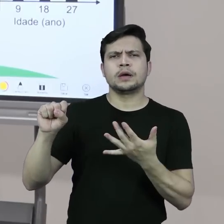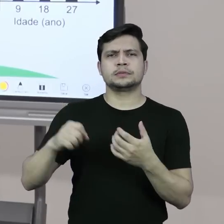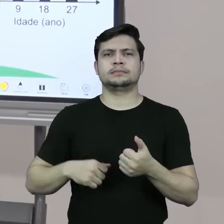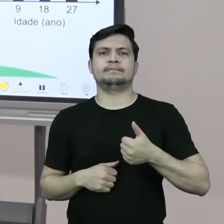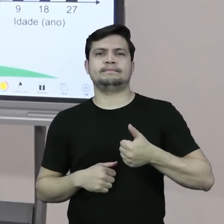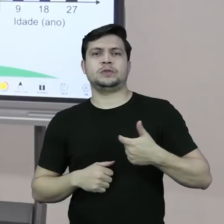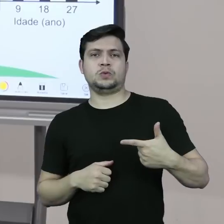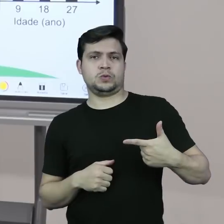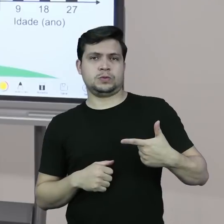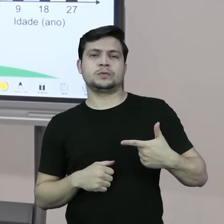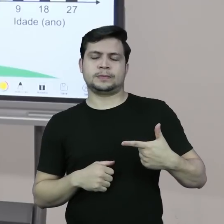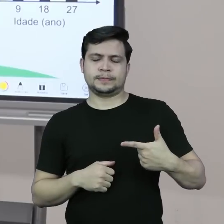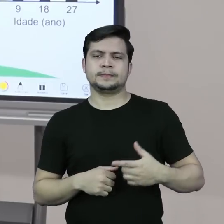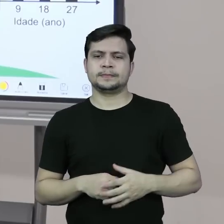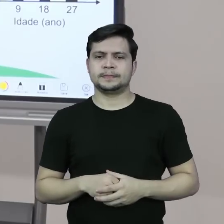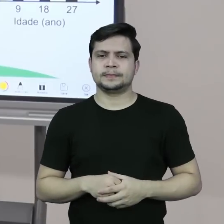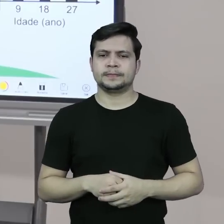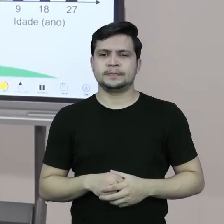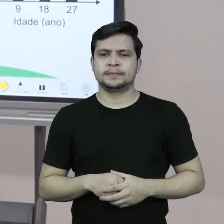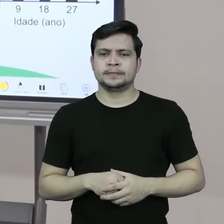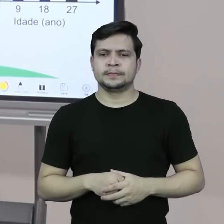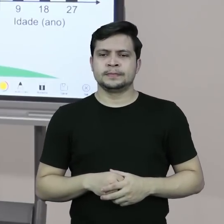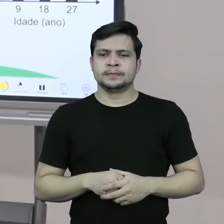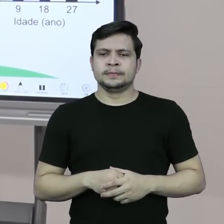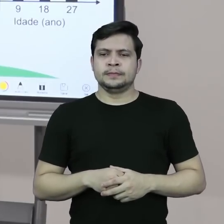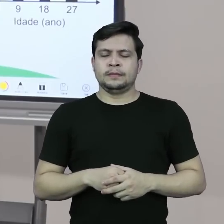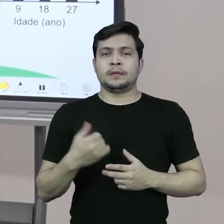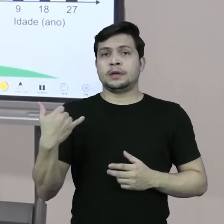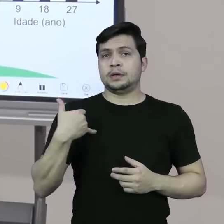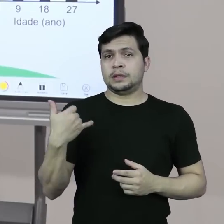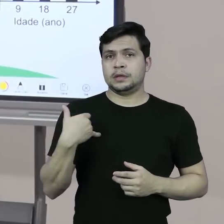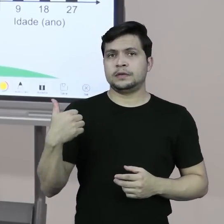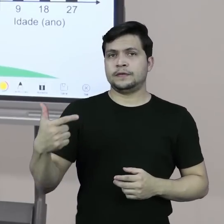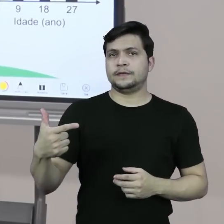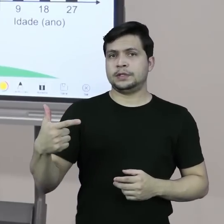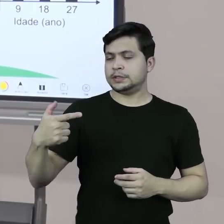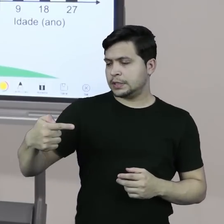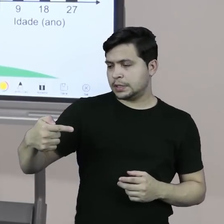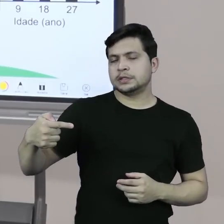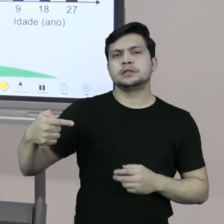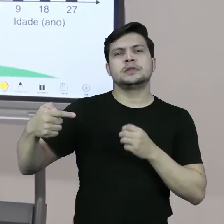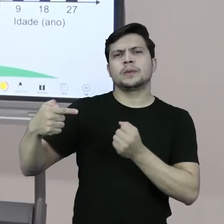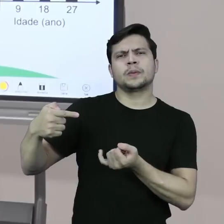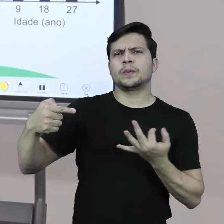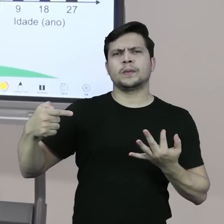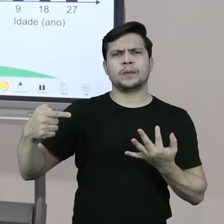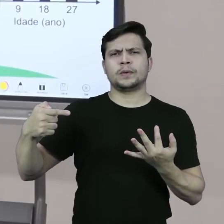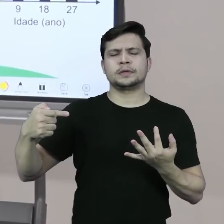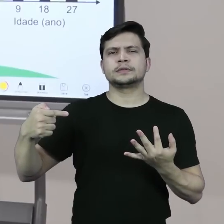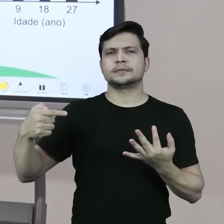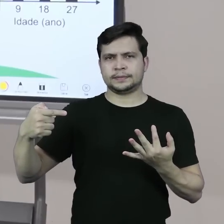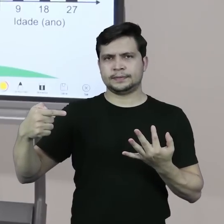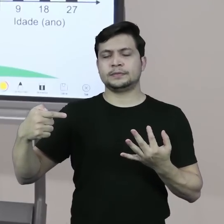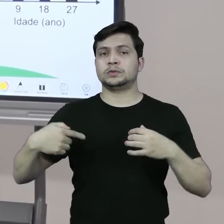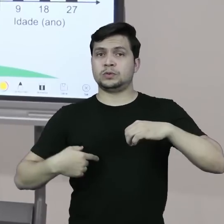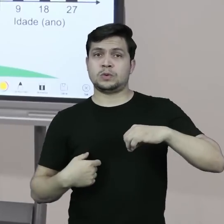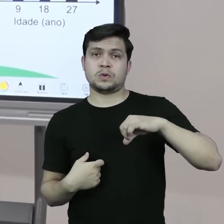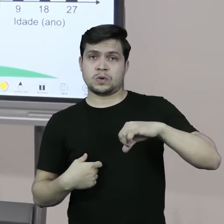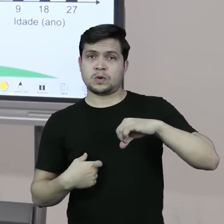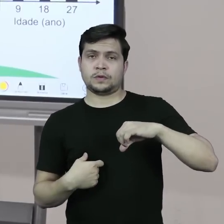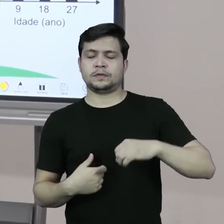Enem, né? Como que aparece esse tipo de questão. Normalmente, esse tipo de questão com média aritmética ponderada, ele vai